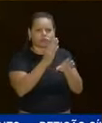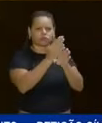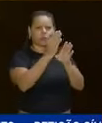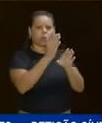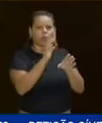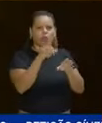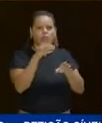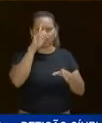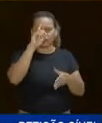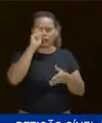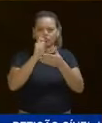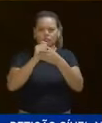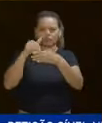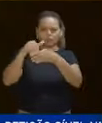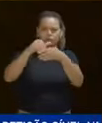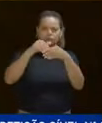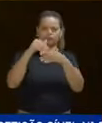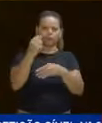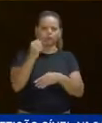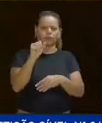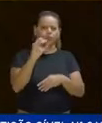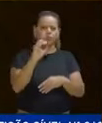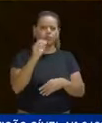o acórdão